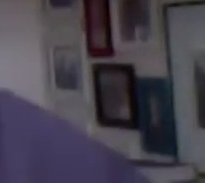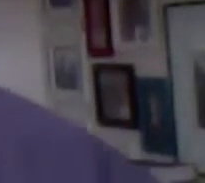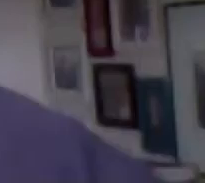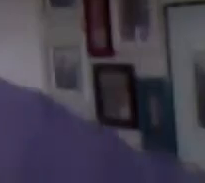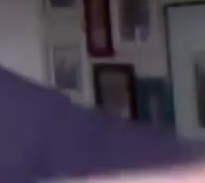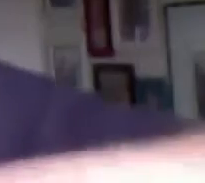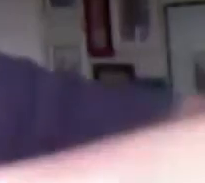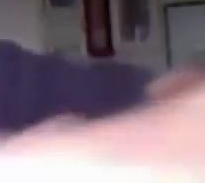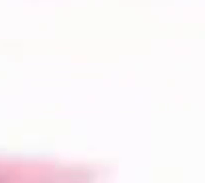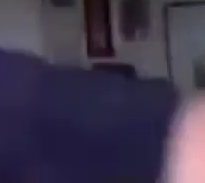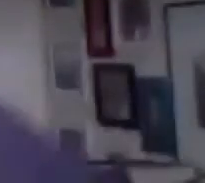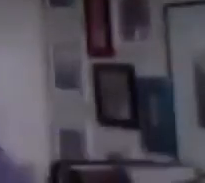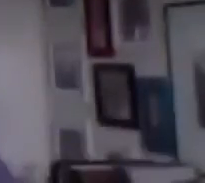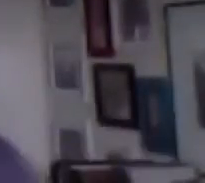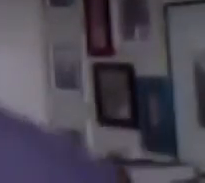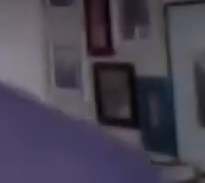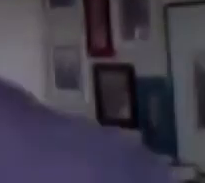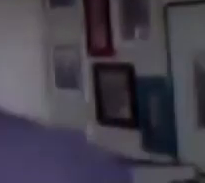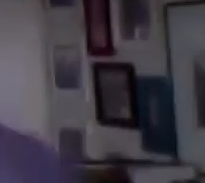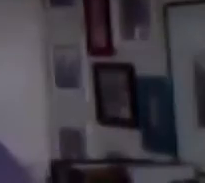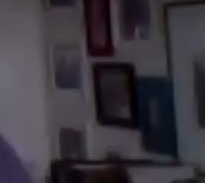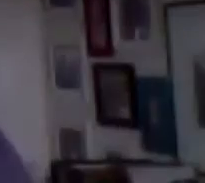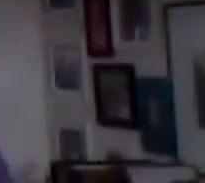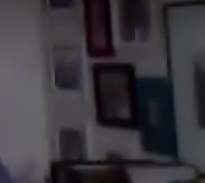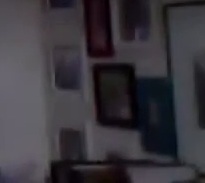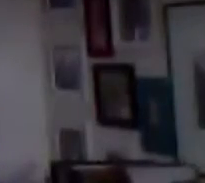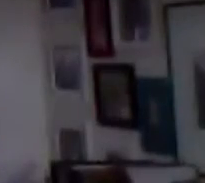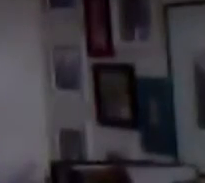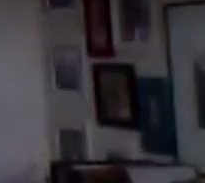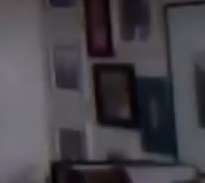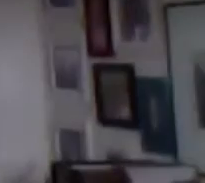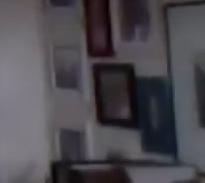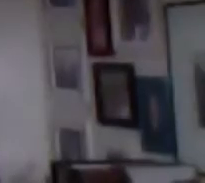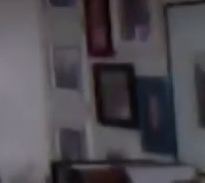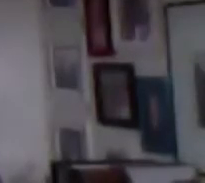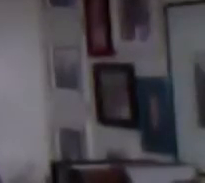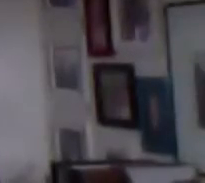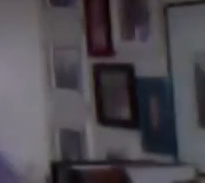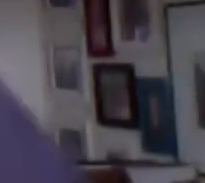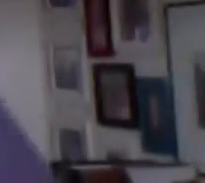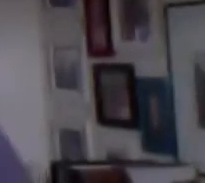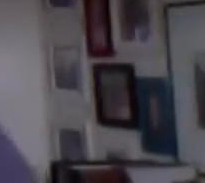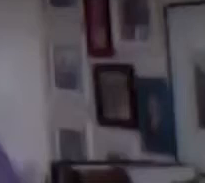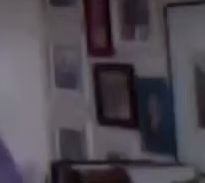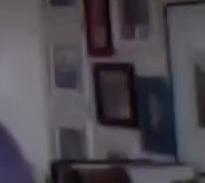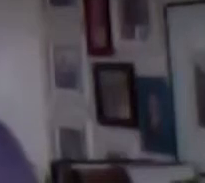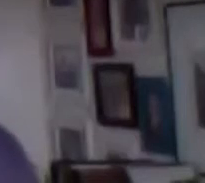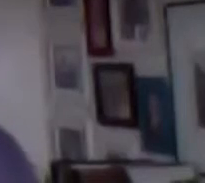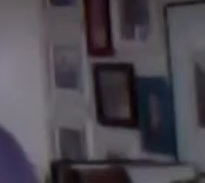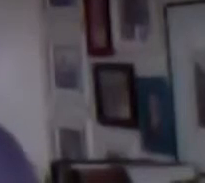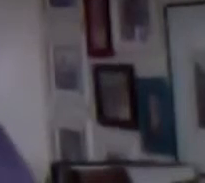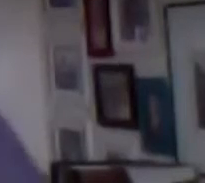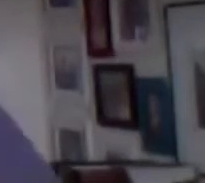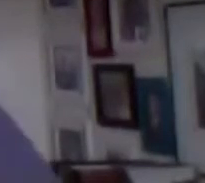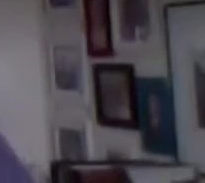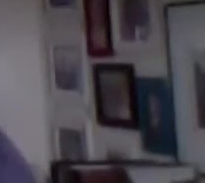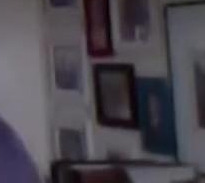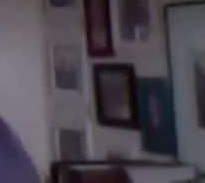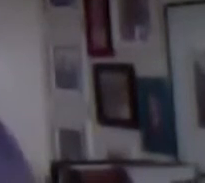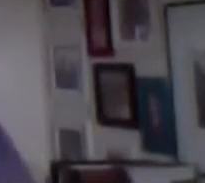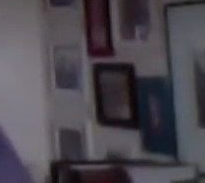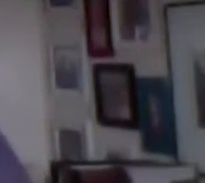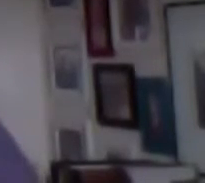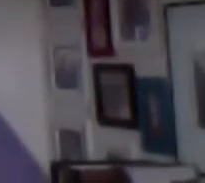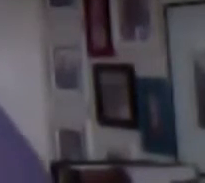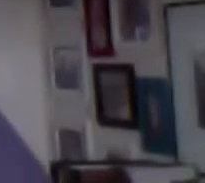direito à cidade. Bom, nós fizemos todas as áreas envolvidas em relação a aí. E eu precisava de uma estrutura e de um